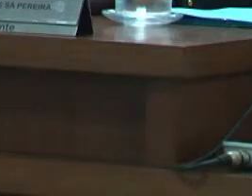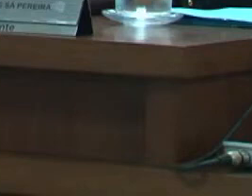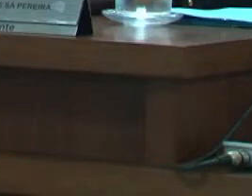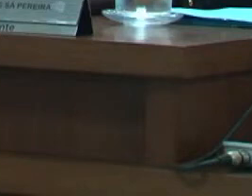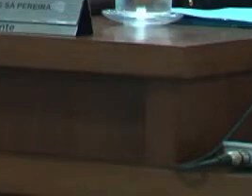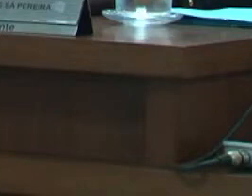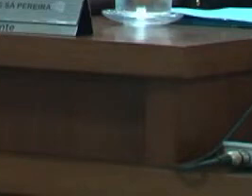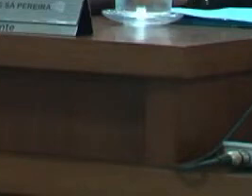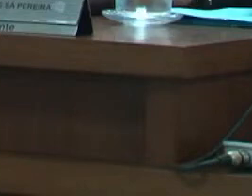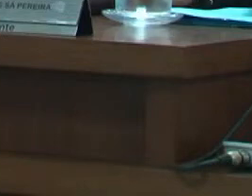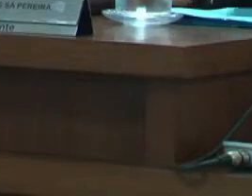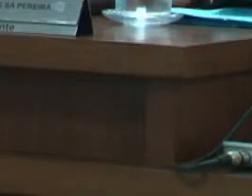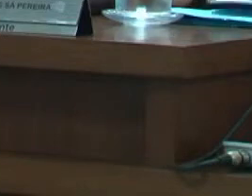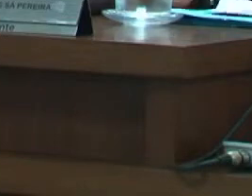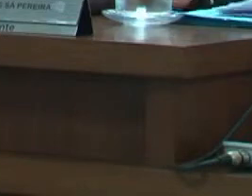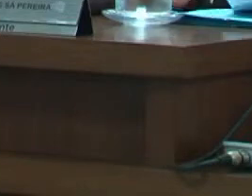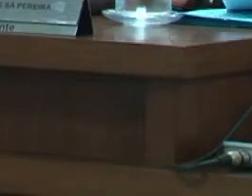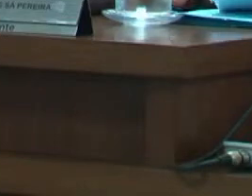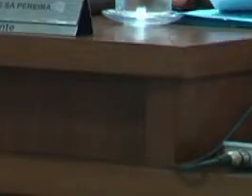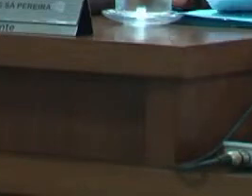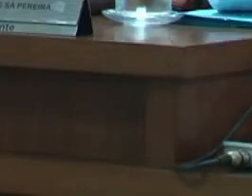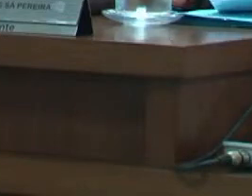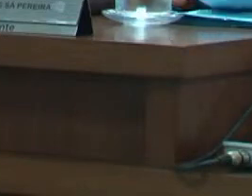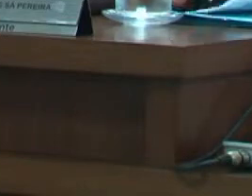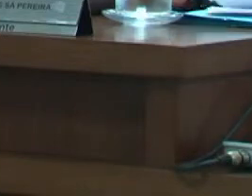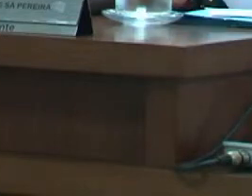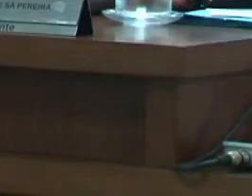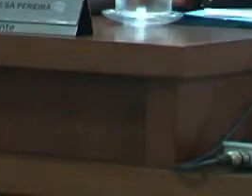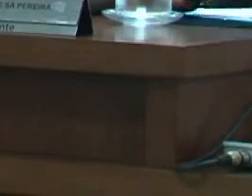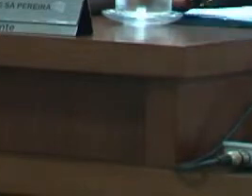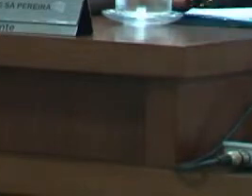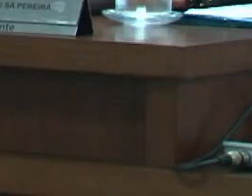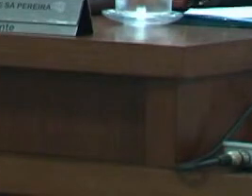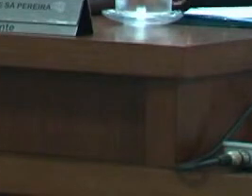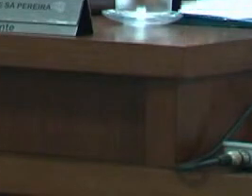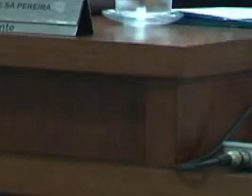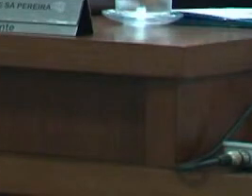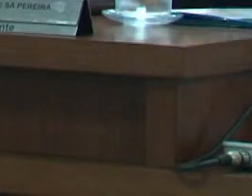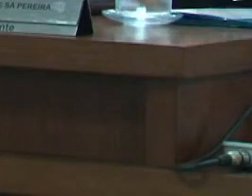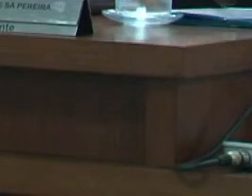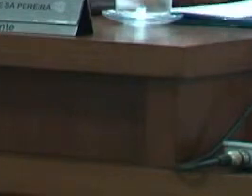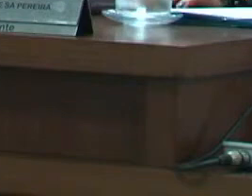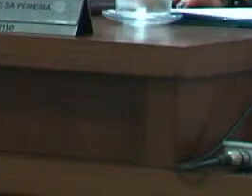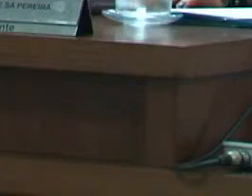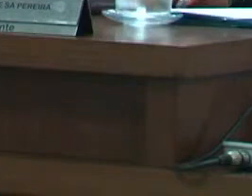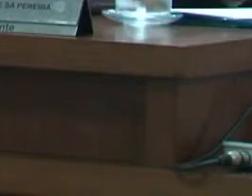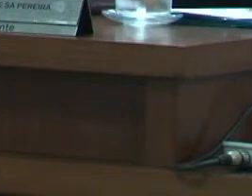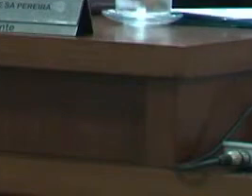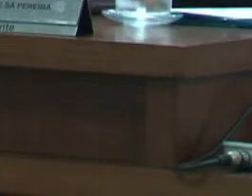Primeira discussão, projeto de lei de autoria da vereadora Márcia Matos, que dispõe sobre atendimento de animais doentes, abandonados